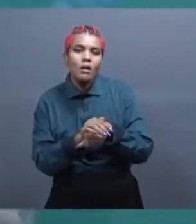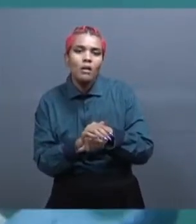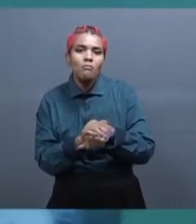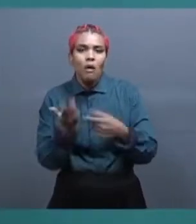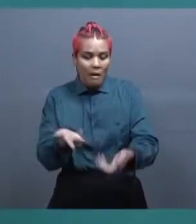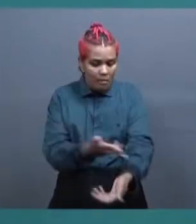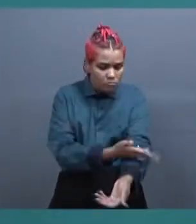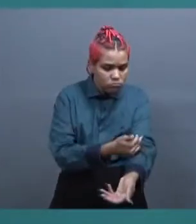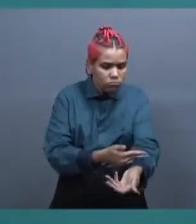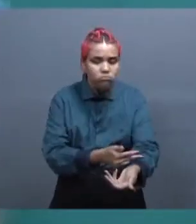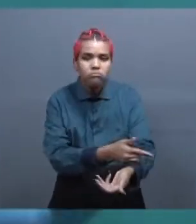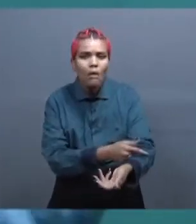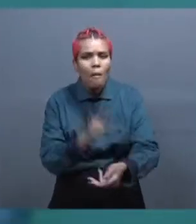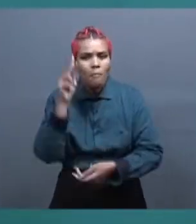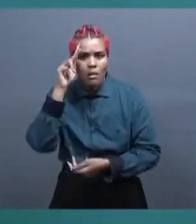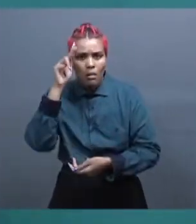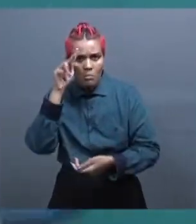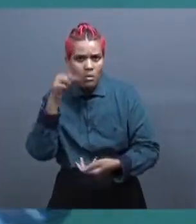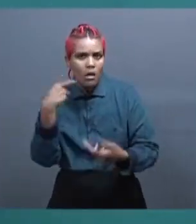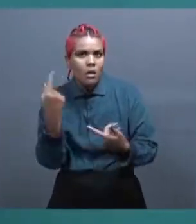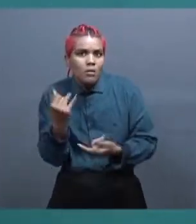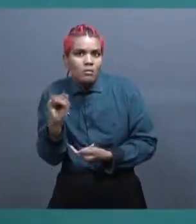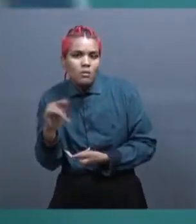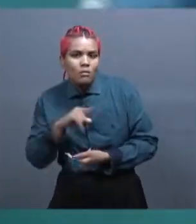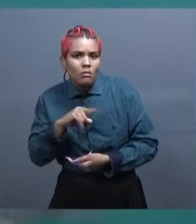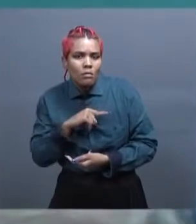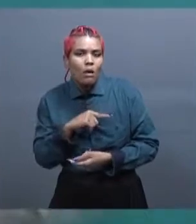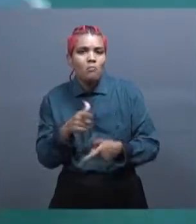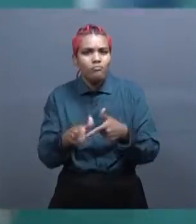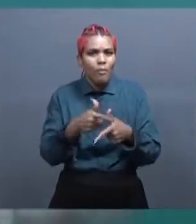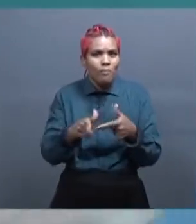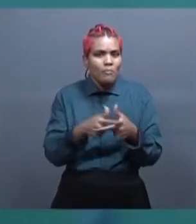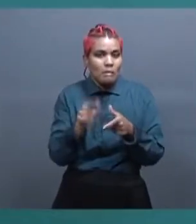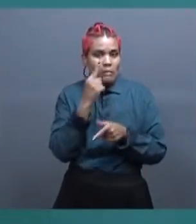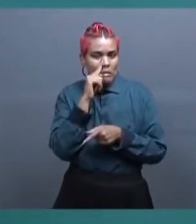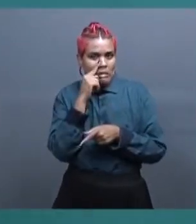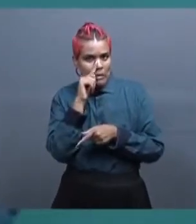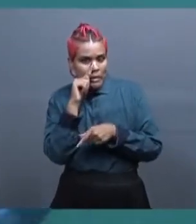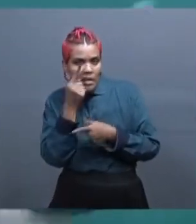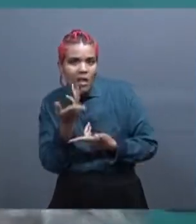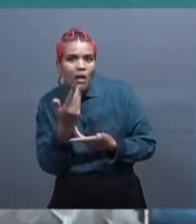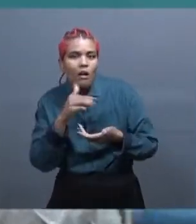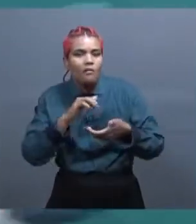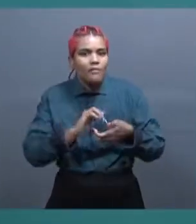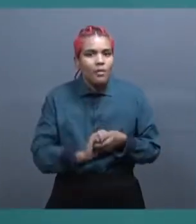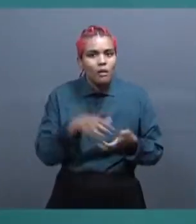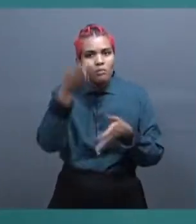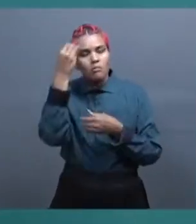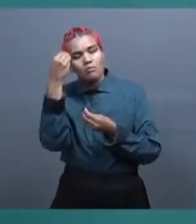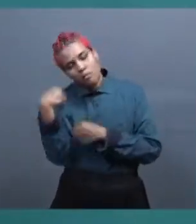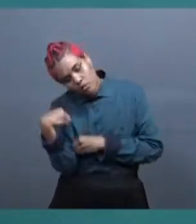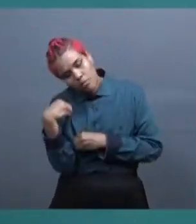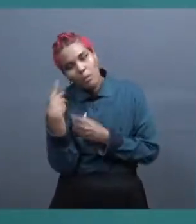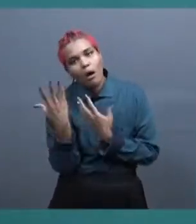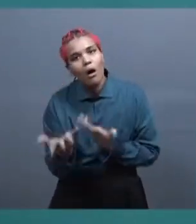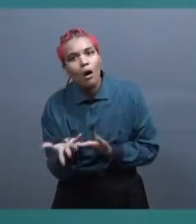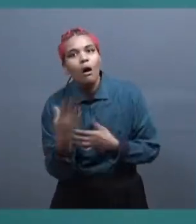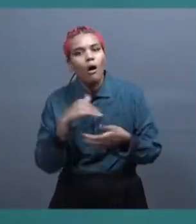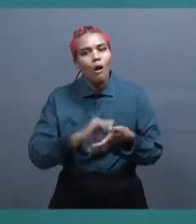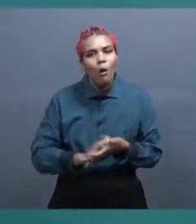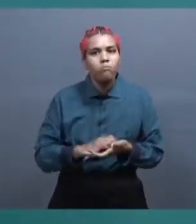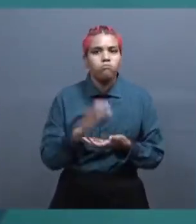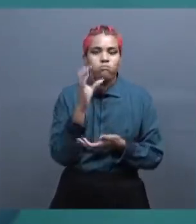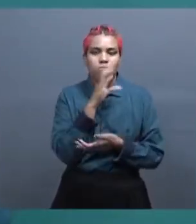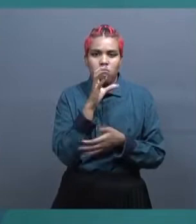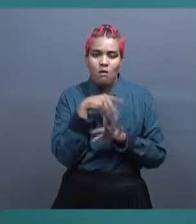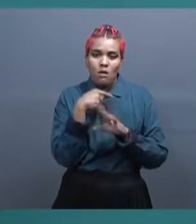lembrete nessa tiver algum problema mais grave ou tem um sofreu um desmaio um acidente lá falou o tipo sanguíneo que ela precisa